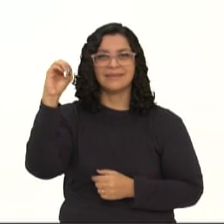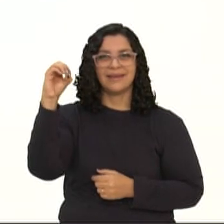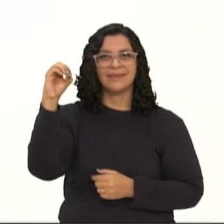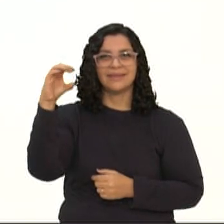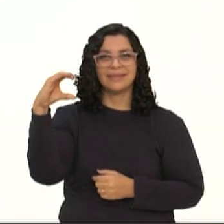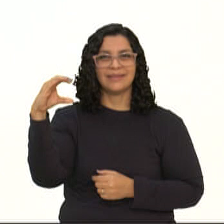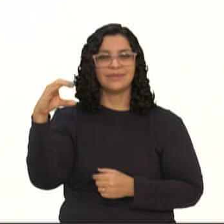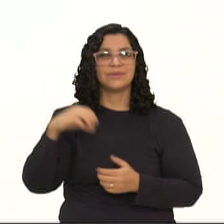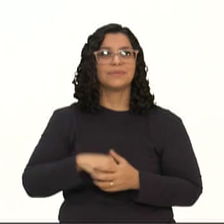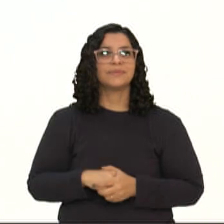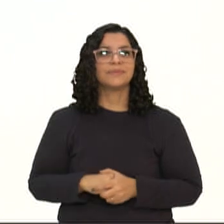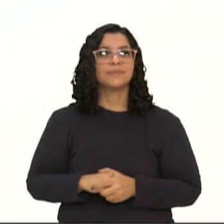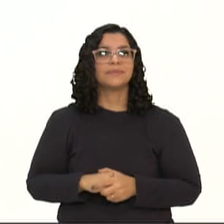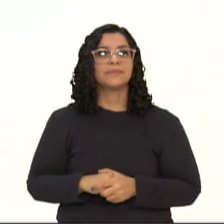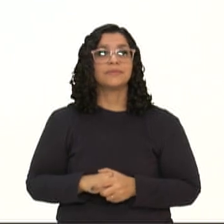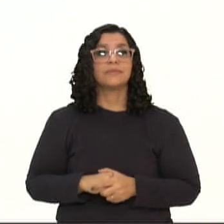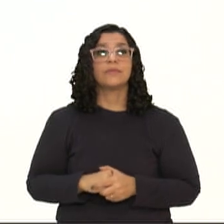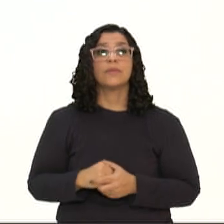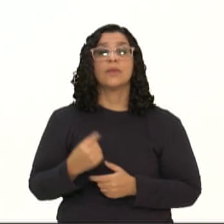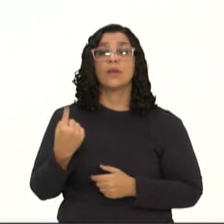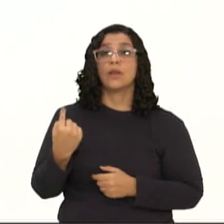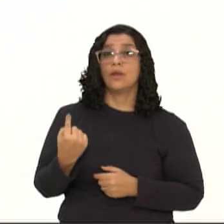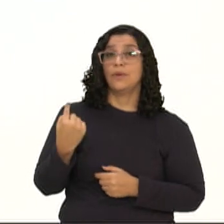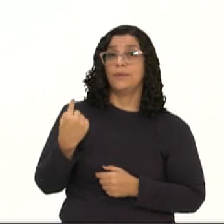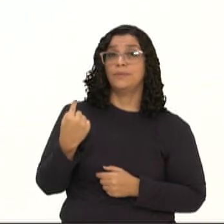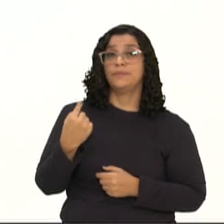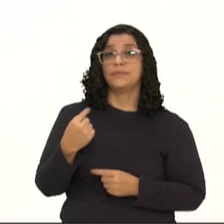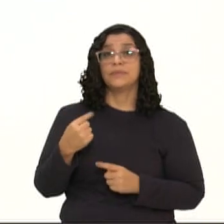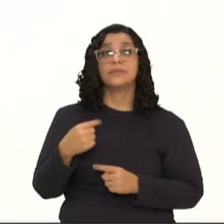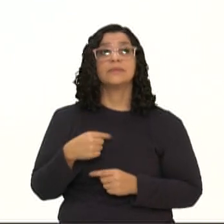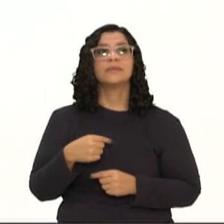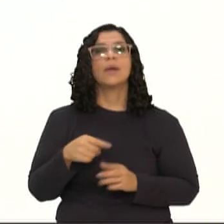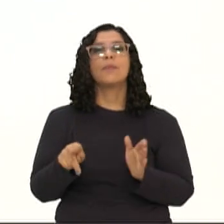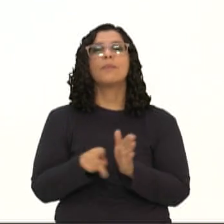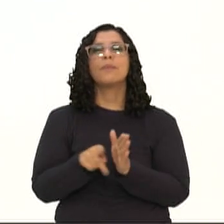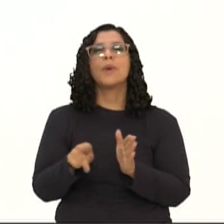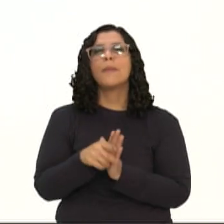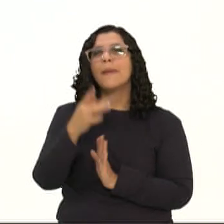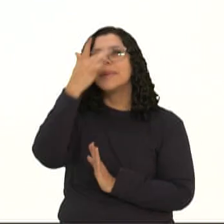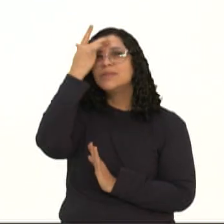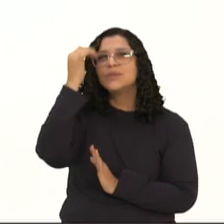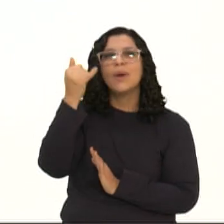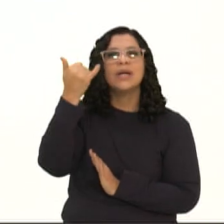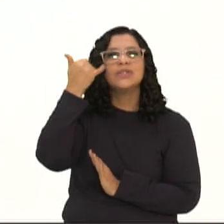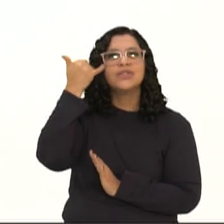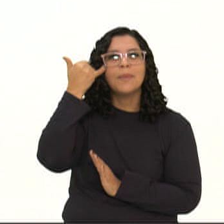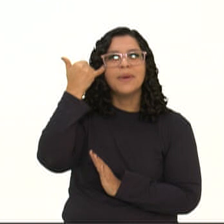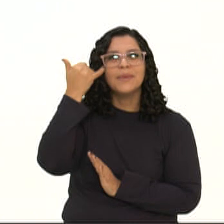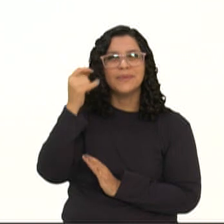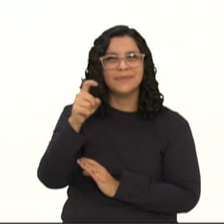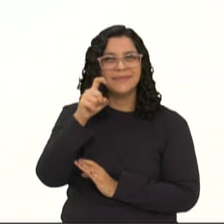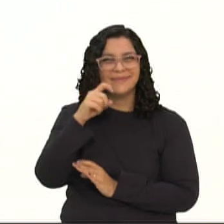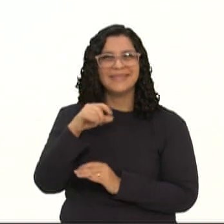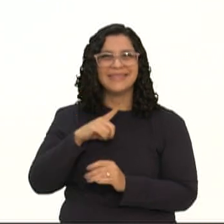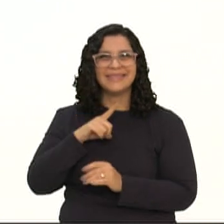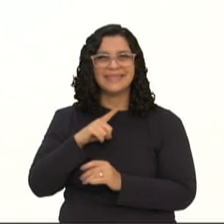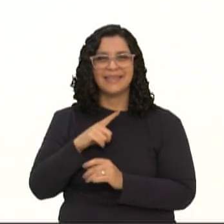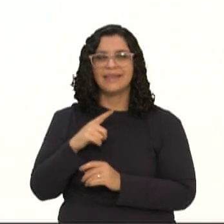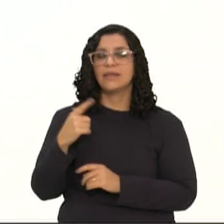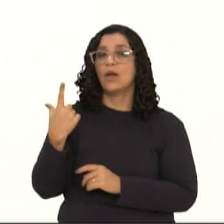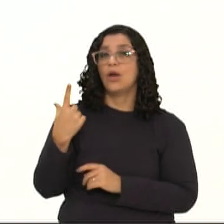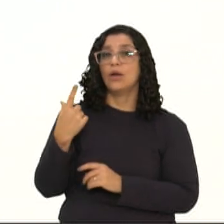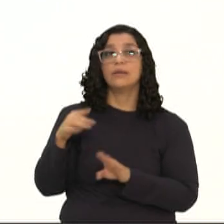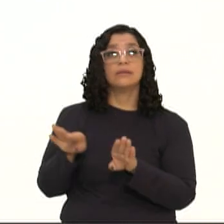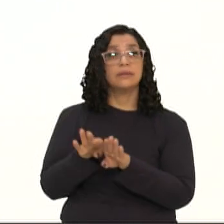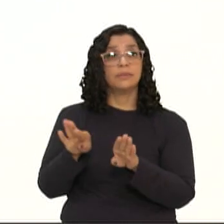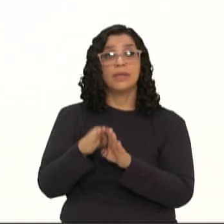Celsius. Aqui, ó, tipo de cabelos de pessoas orientais. A faixa de perda